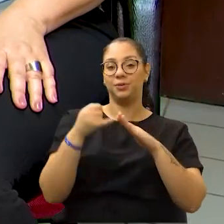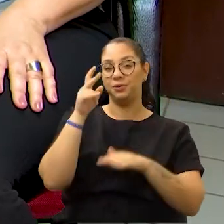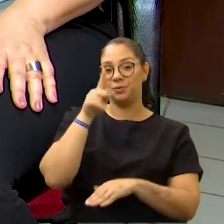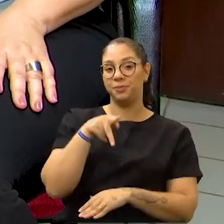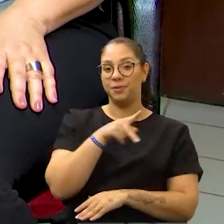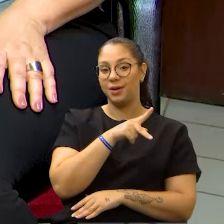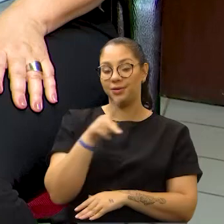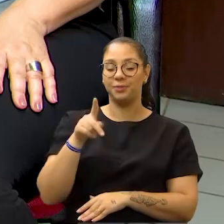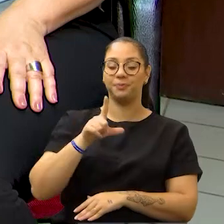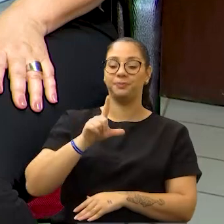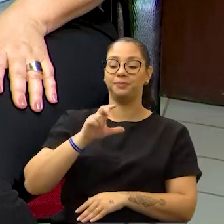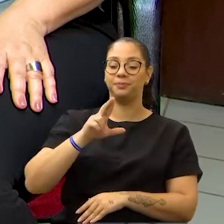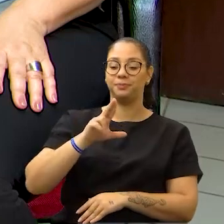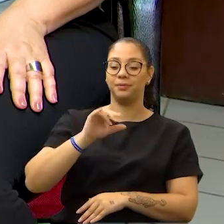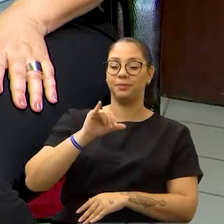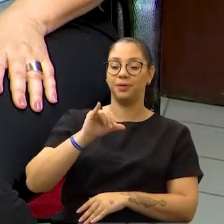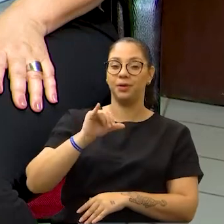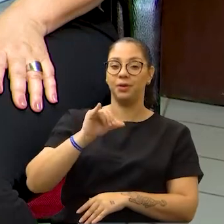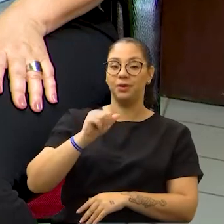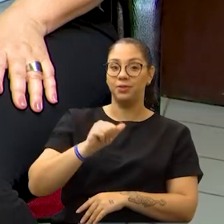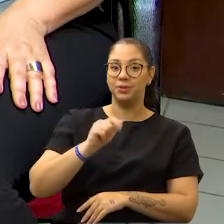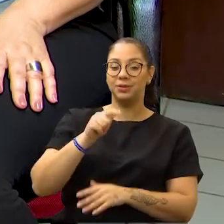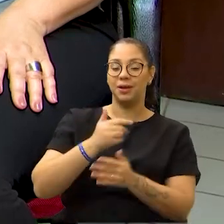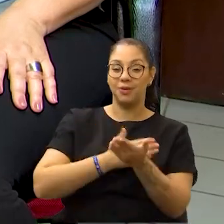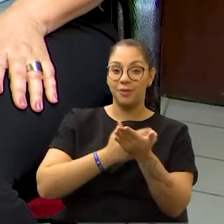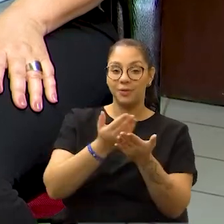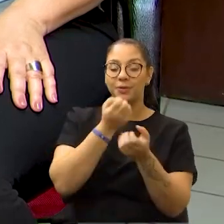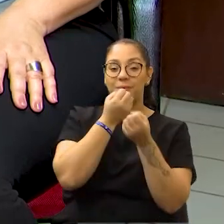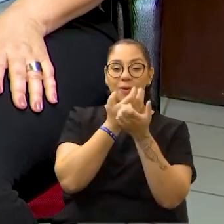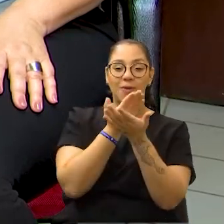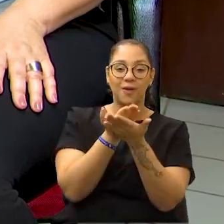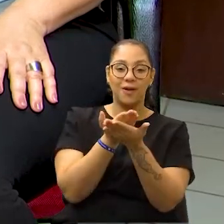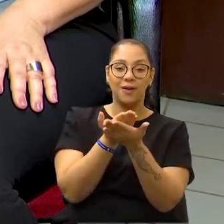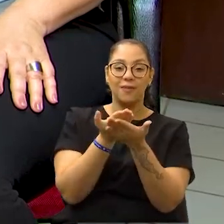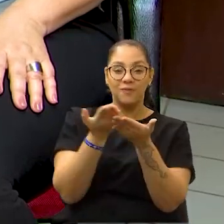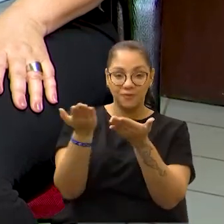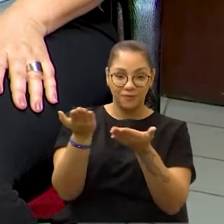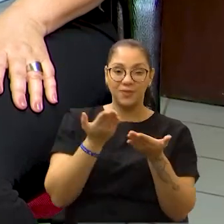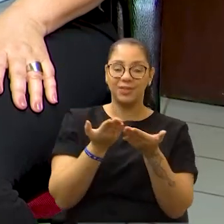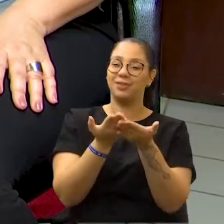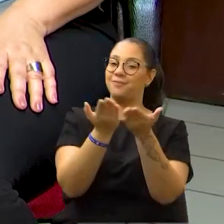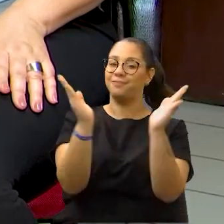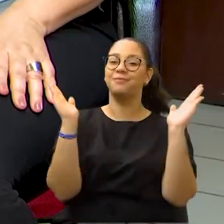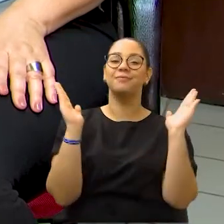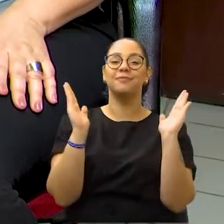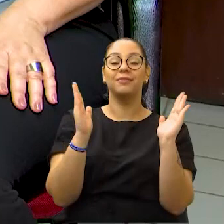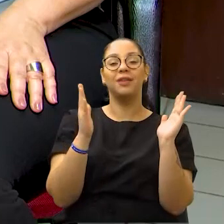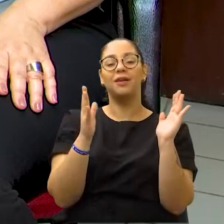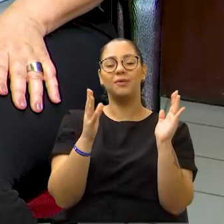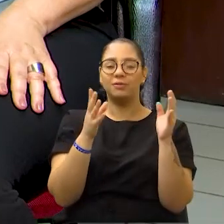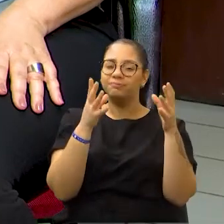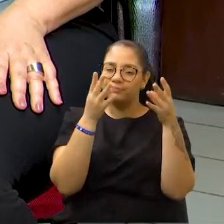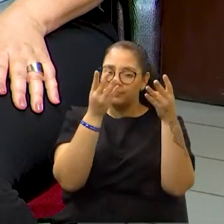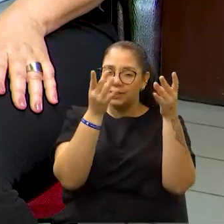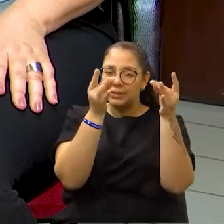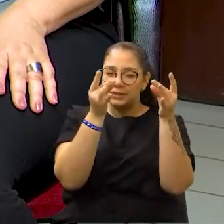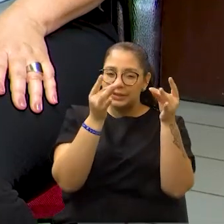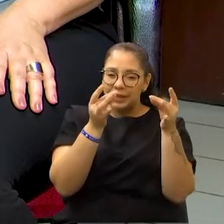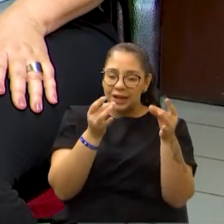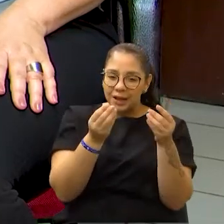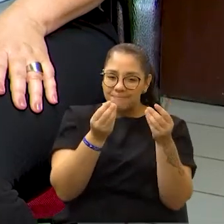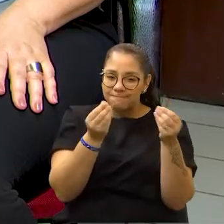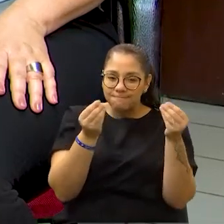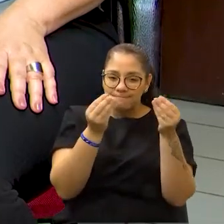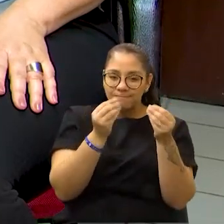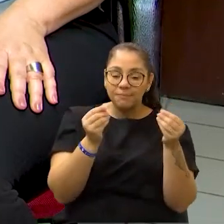Haroldo. A Lúcia que deu aqui o pontapé, as boas-vindas iniciais, mas a gente vai esmiuçar melhor essas